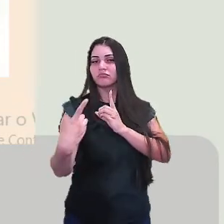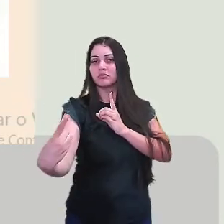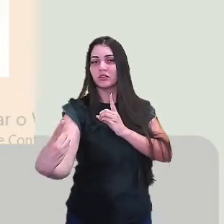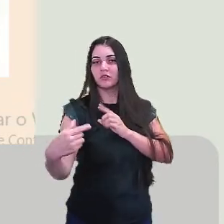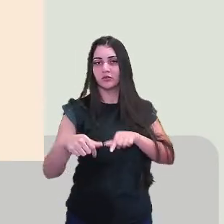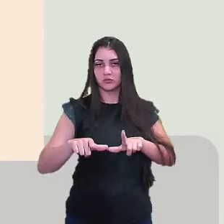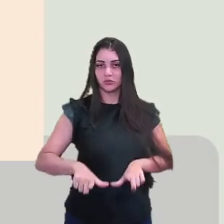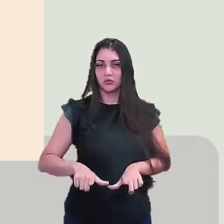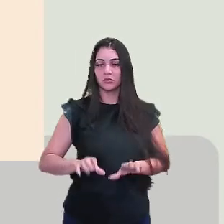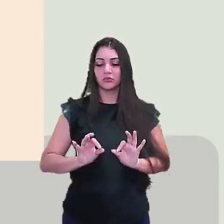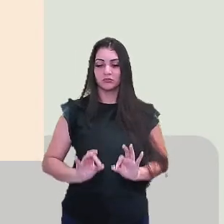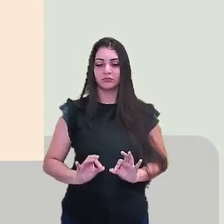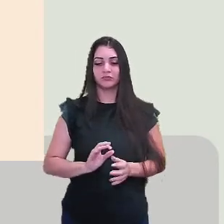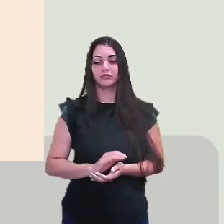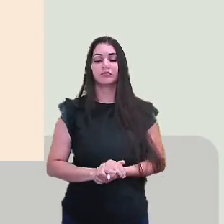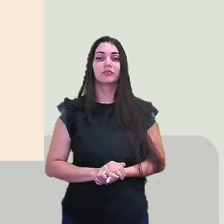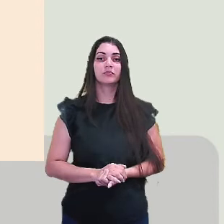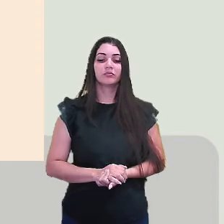tá bom?